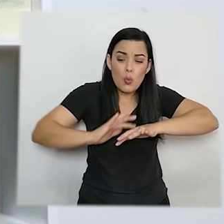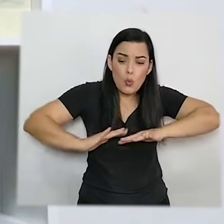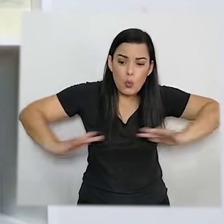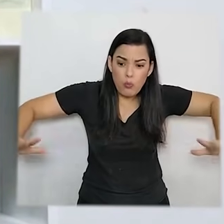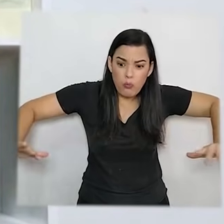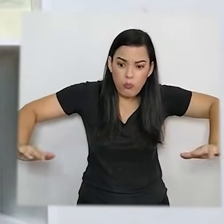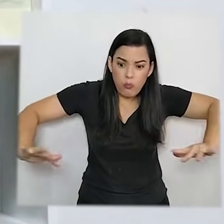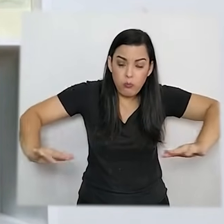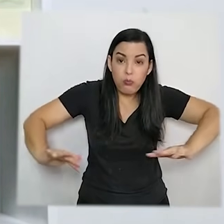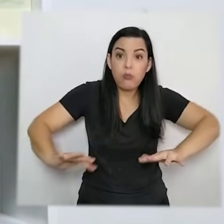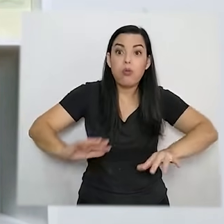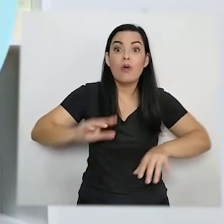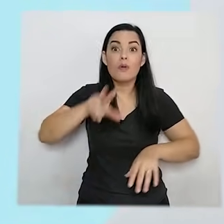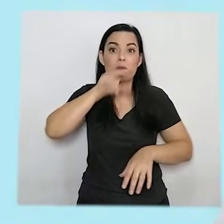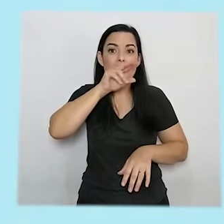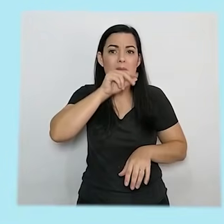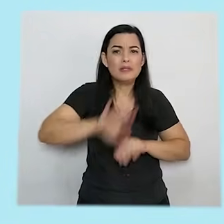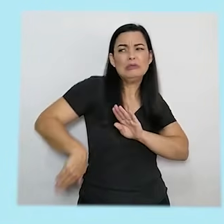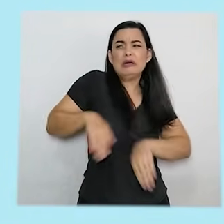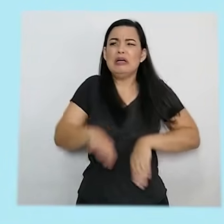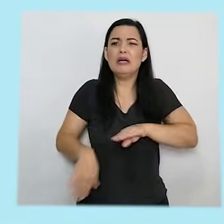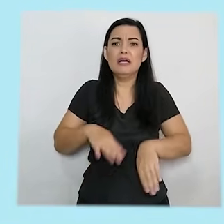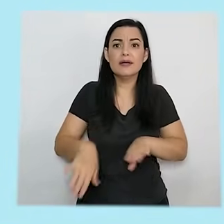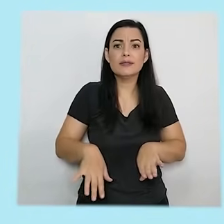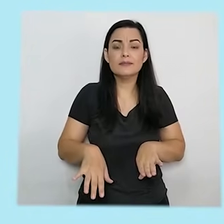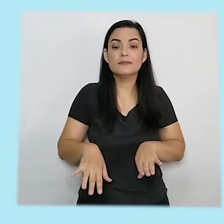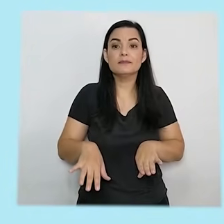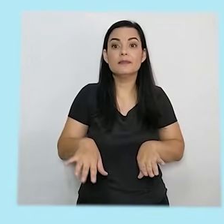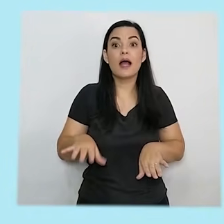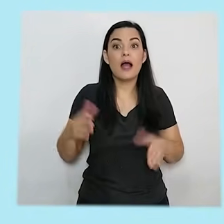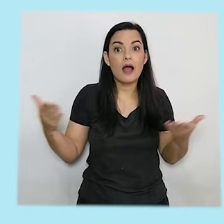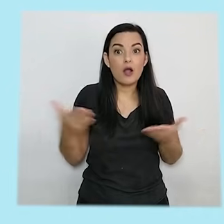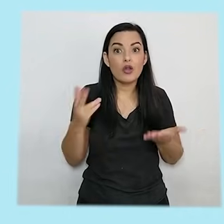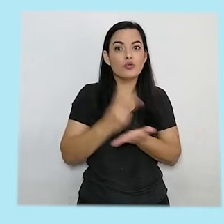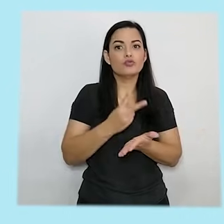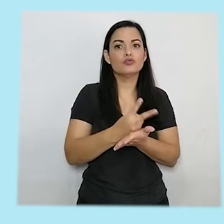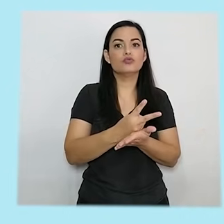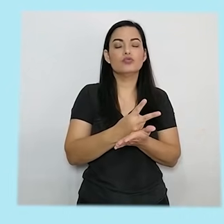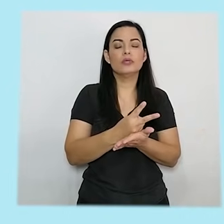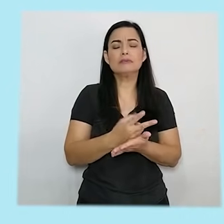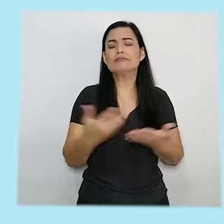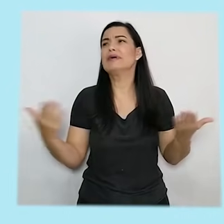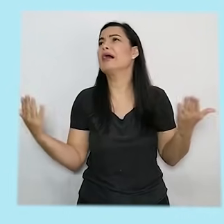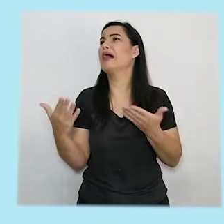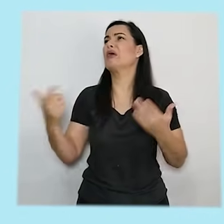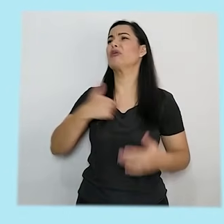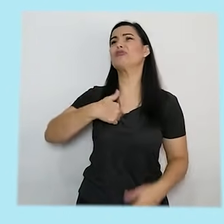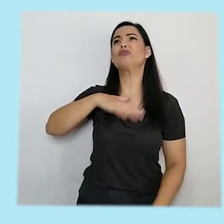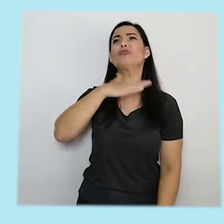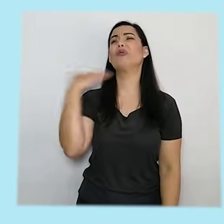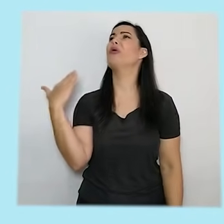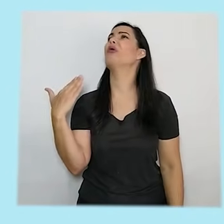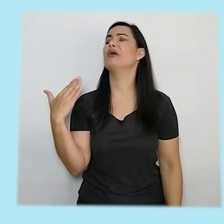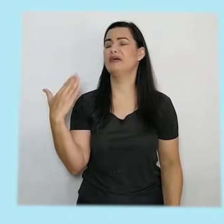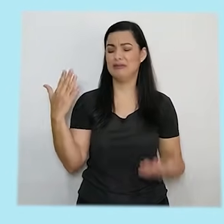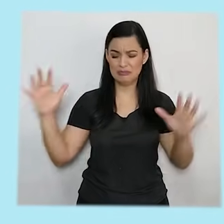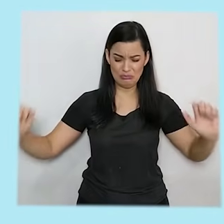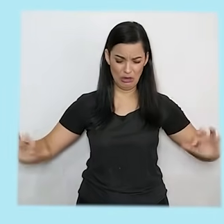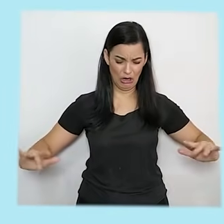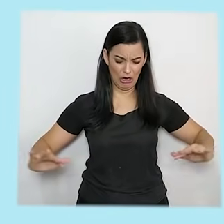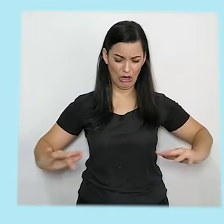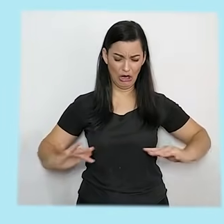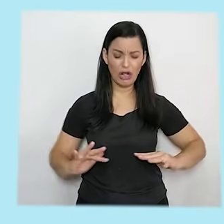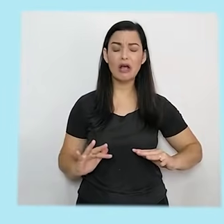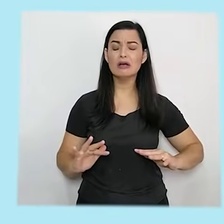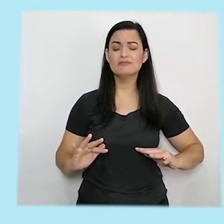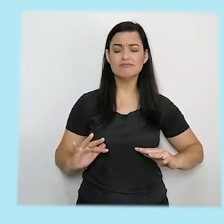conseguiu? Vamos conferir. Agora morrerei, pensou. Assim terá fim todo o meu sofrimento. Fechou os